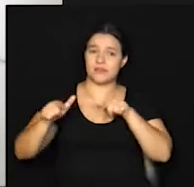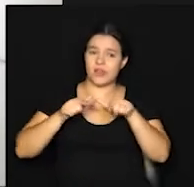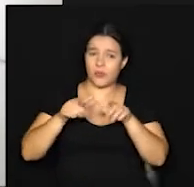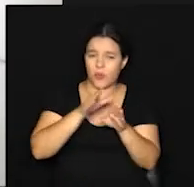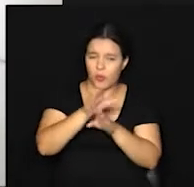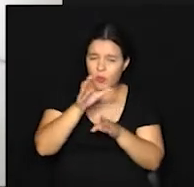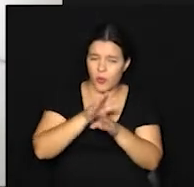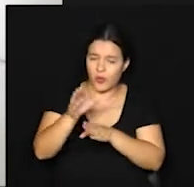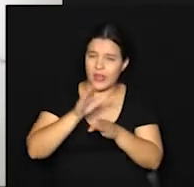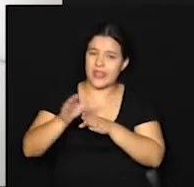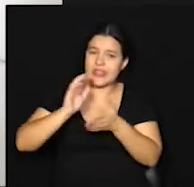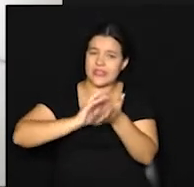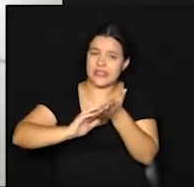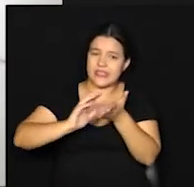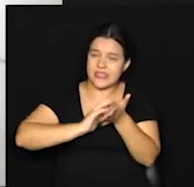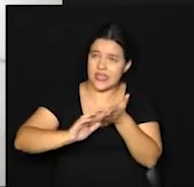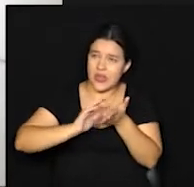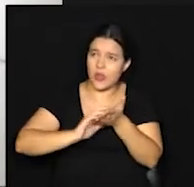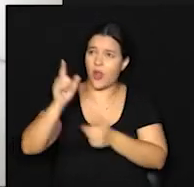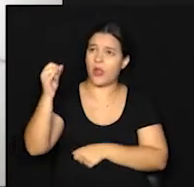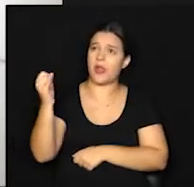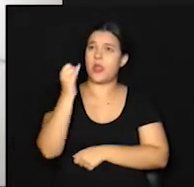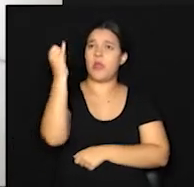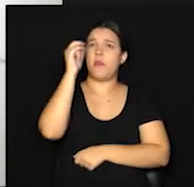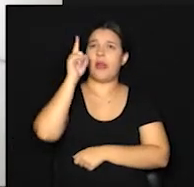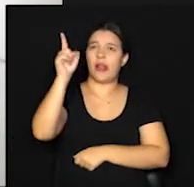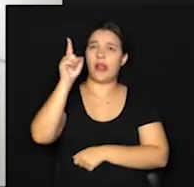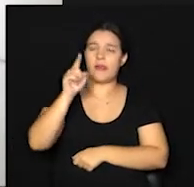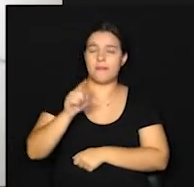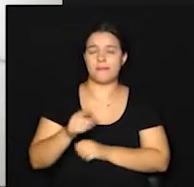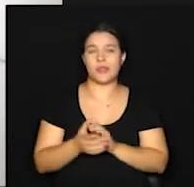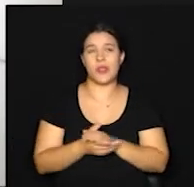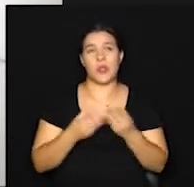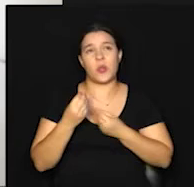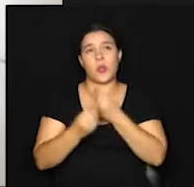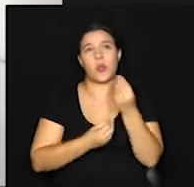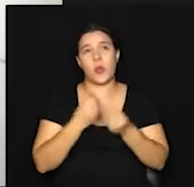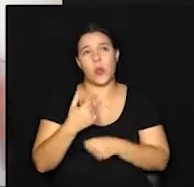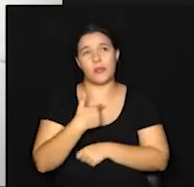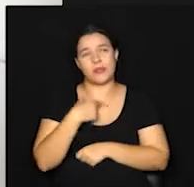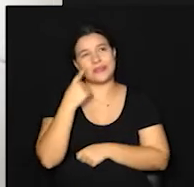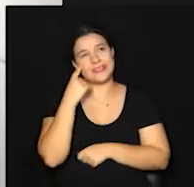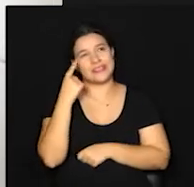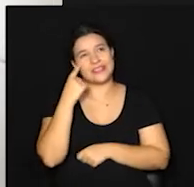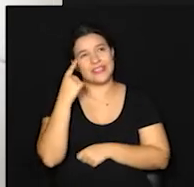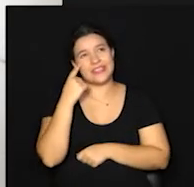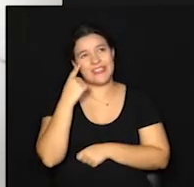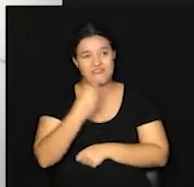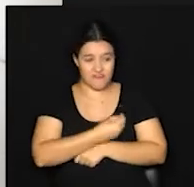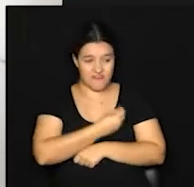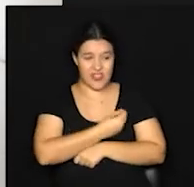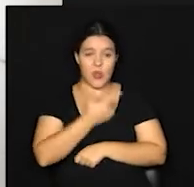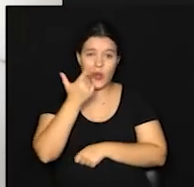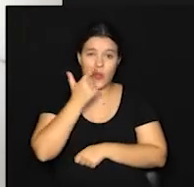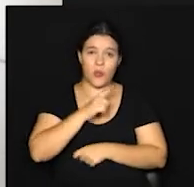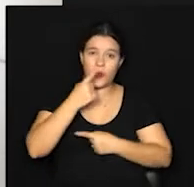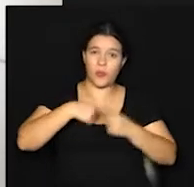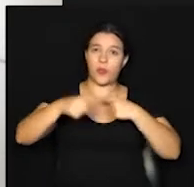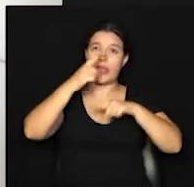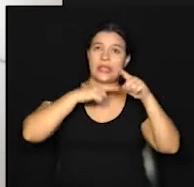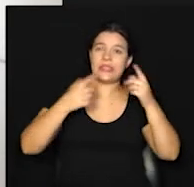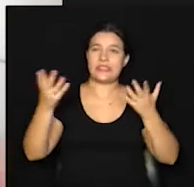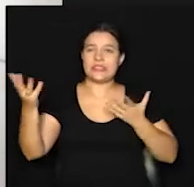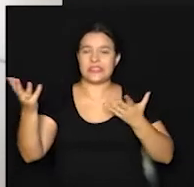consultoria, num escritório importante em Barcelona, e eu falava, e agora? O que eu faço? Agora que a minha vida começou a entrar no eixo, volto, não